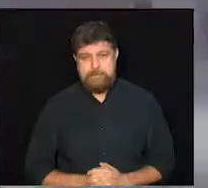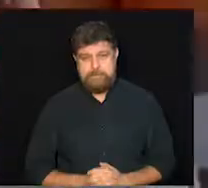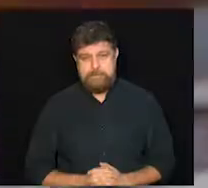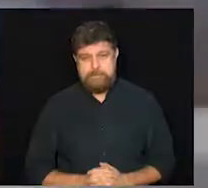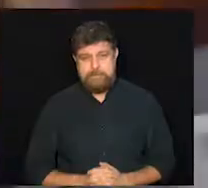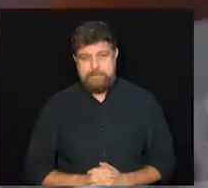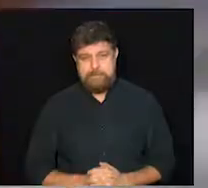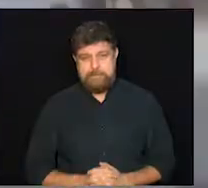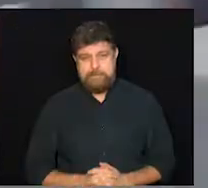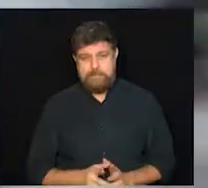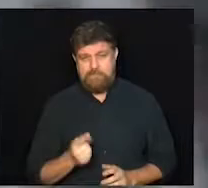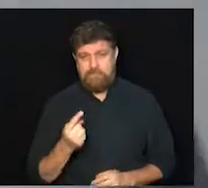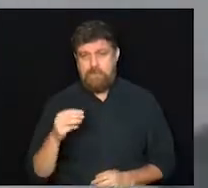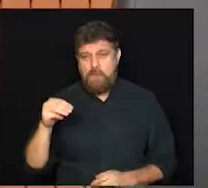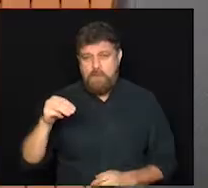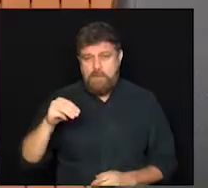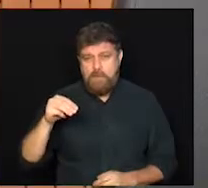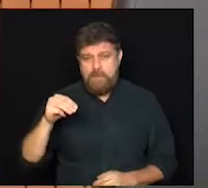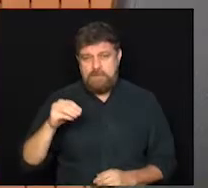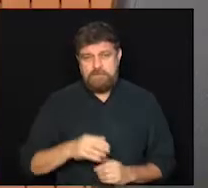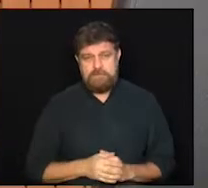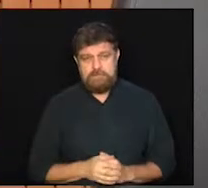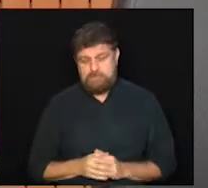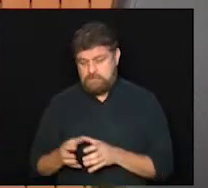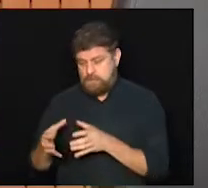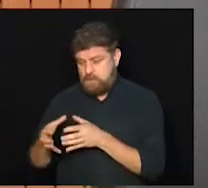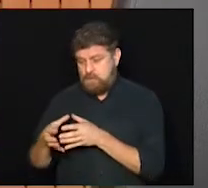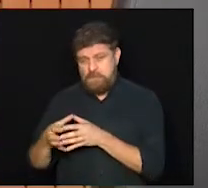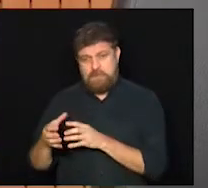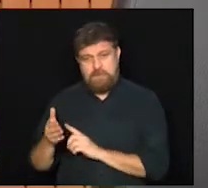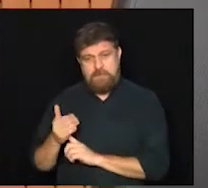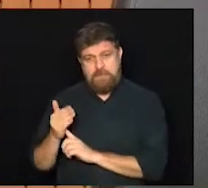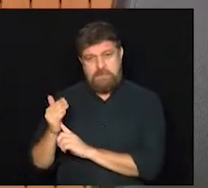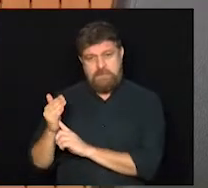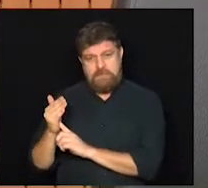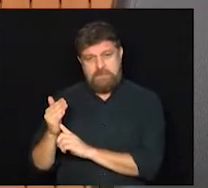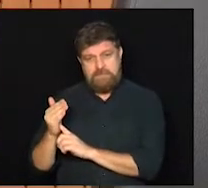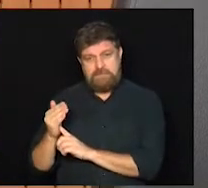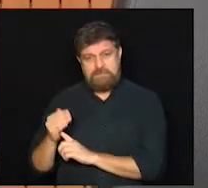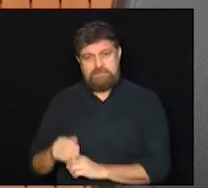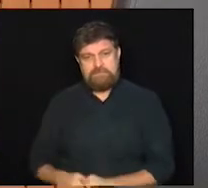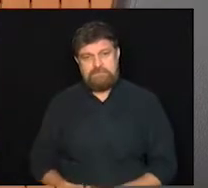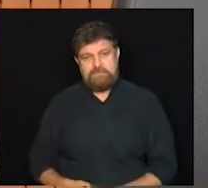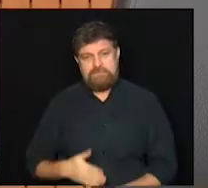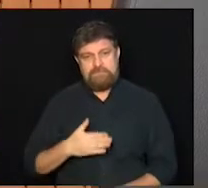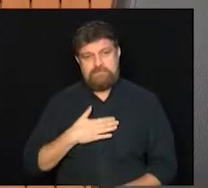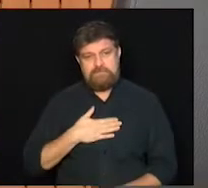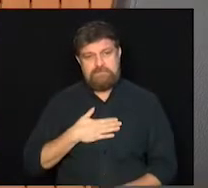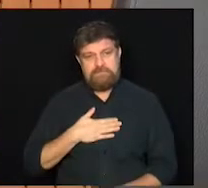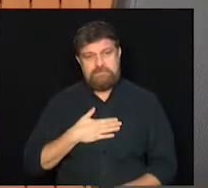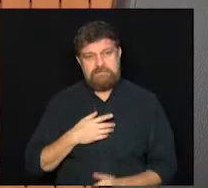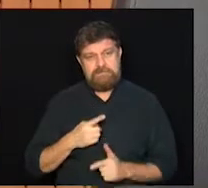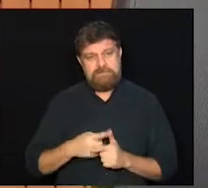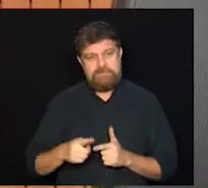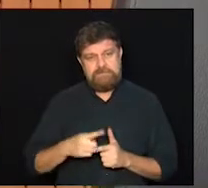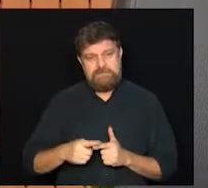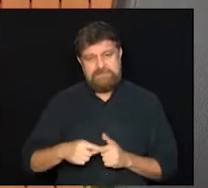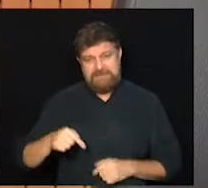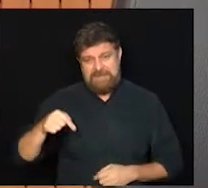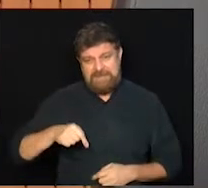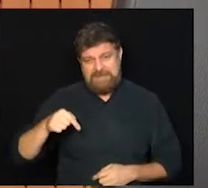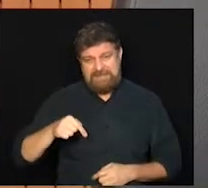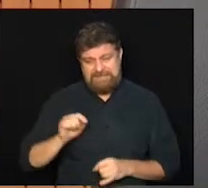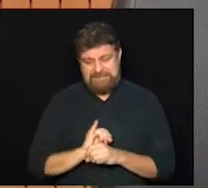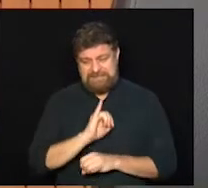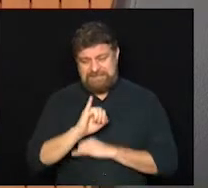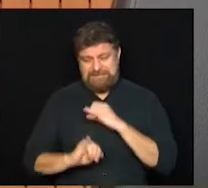Só um minutinho. Professora, o pessoal da ETI aqui já está verificando. Acho que o problema é meu. Mas acho que o problema aqui é comigo. Espera